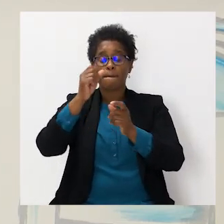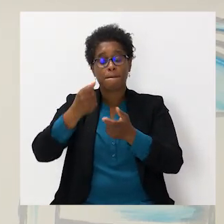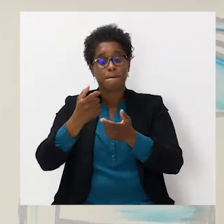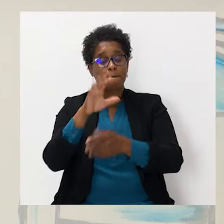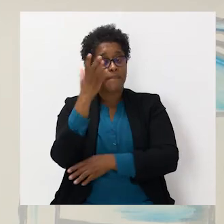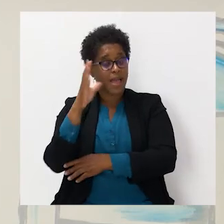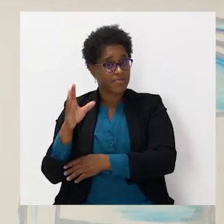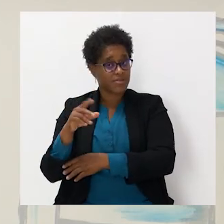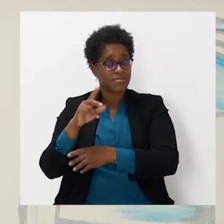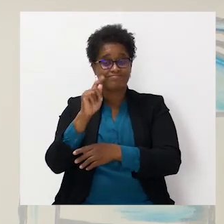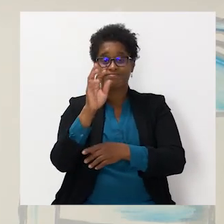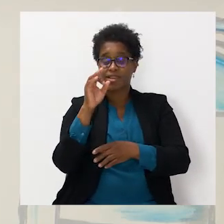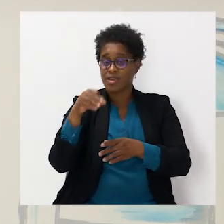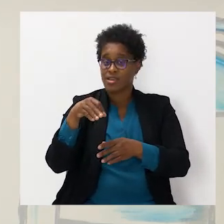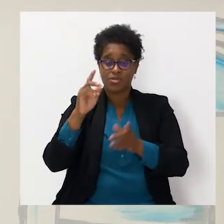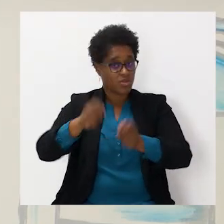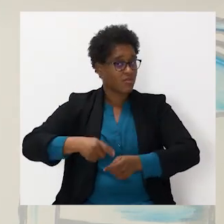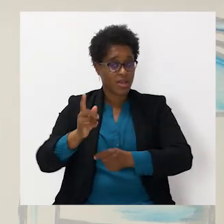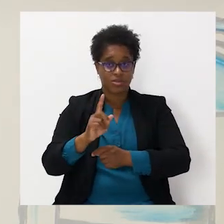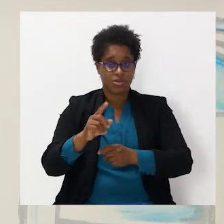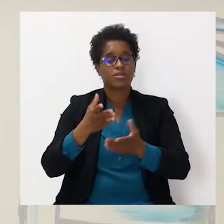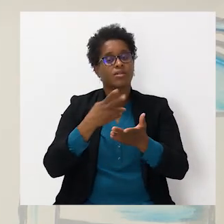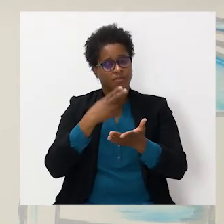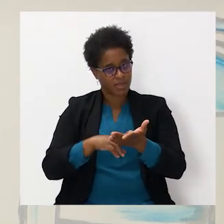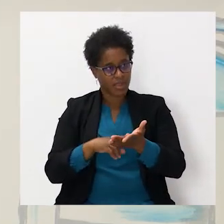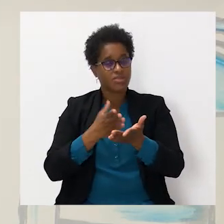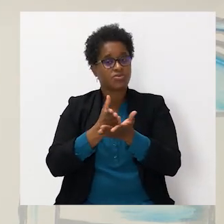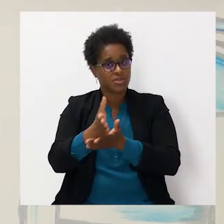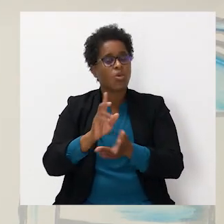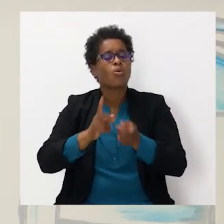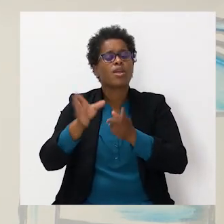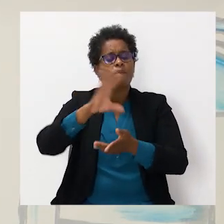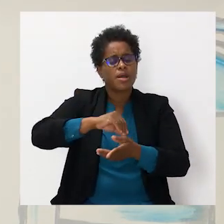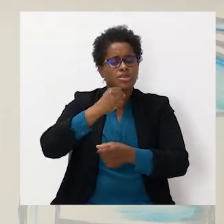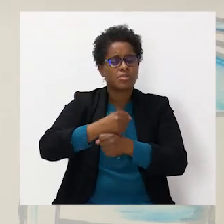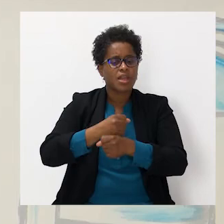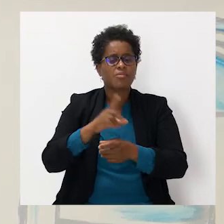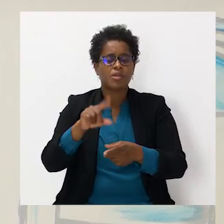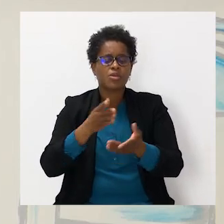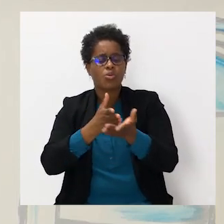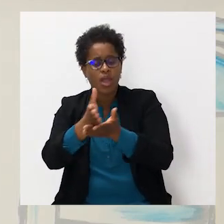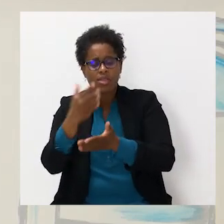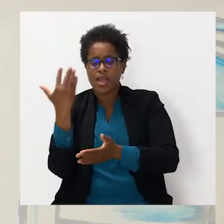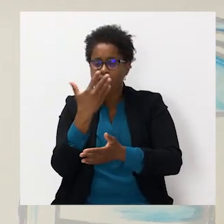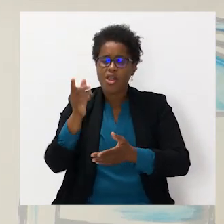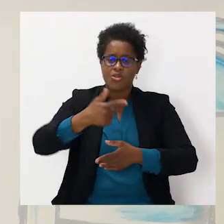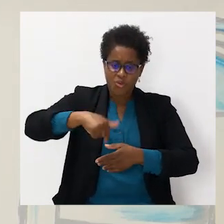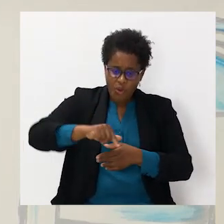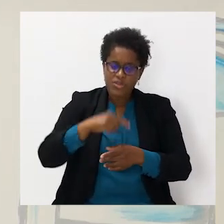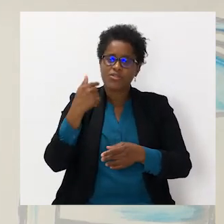espontâneas. Exatamente. Continuemos mais. O que mais é que nós vimos? Também durante a aula estivemos